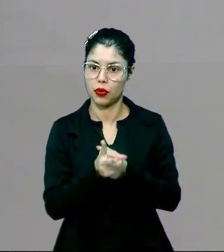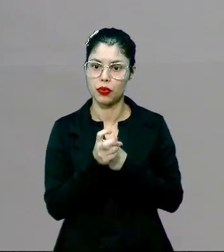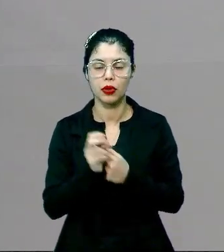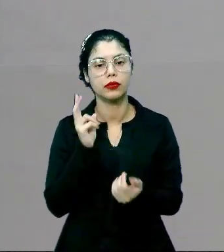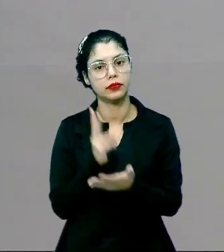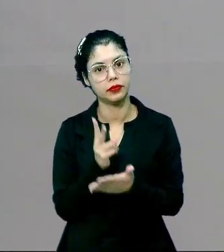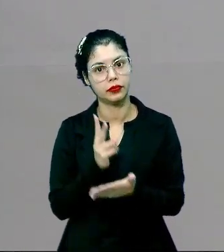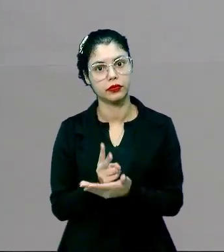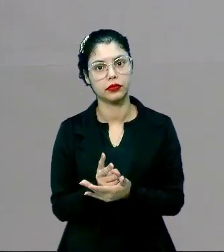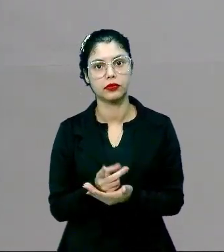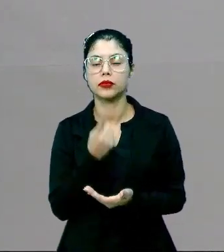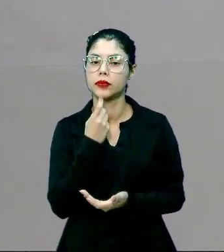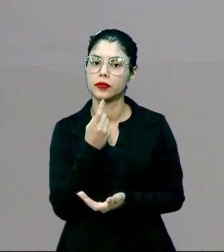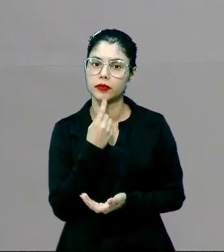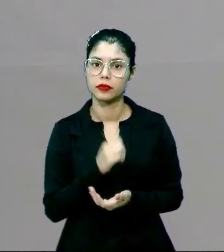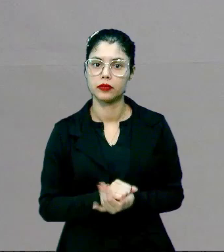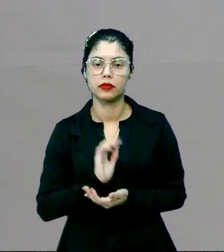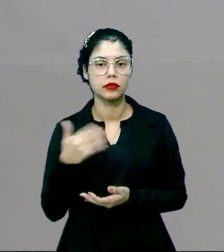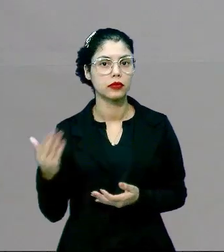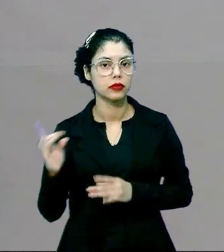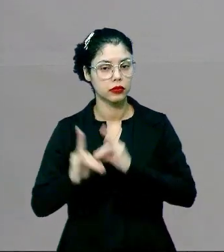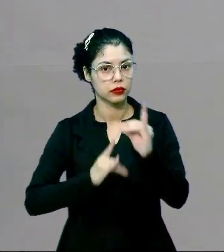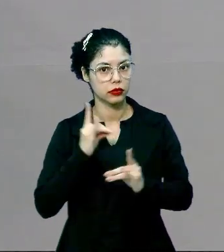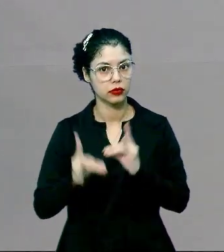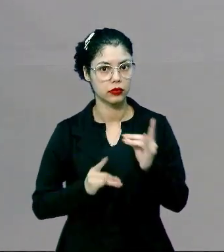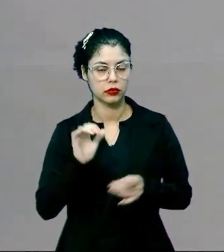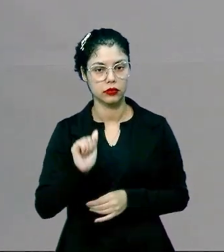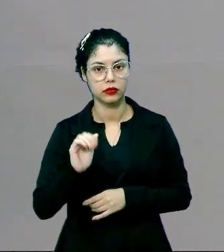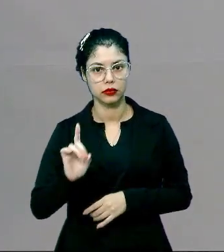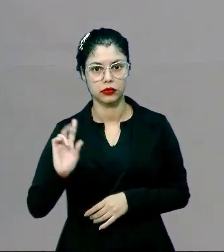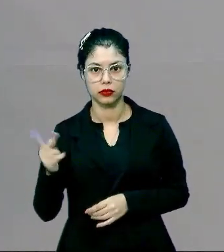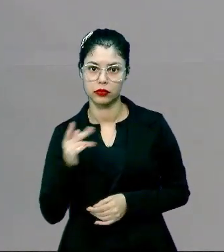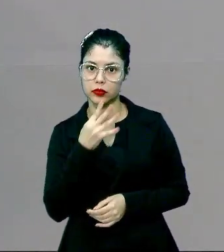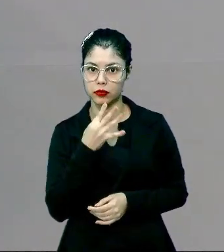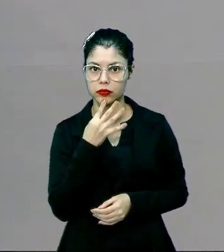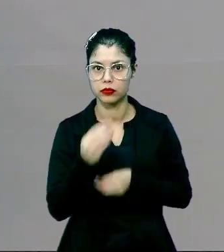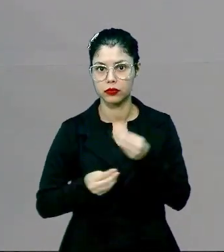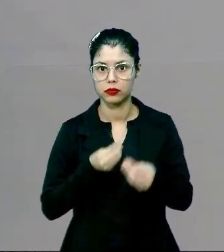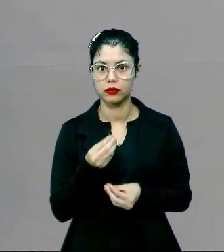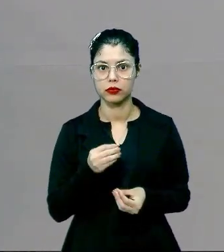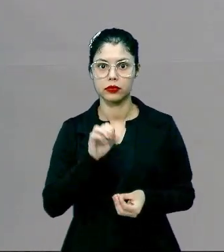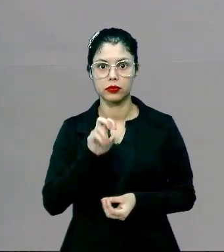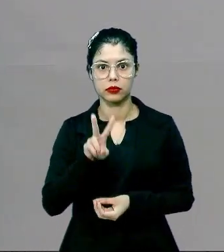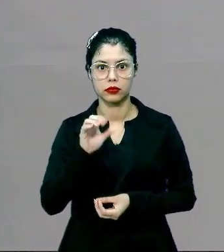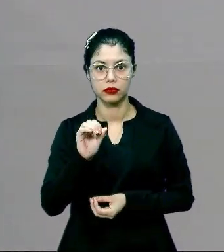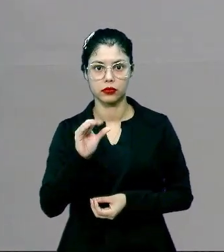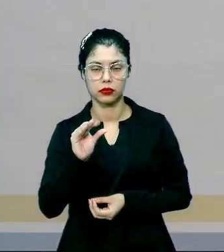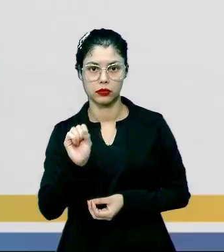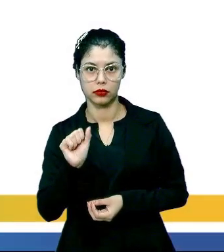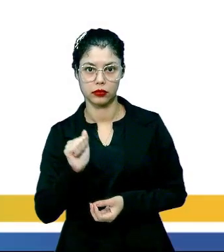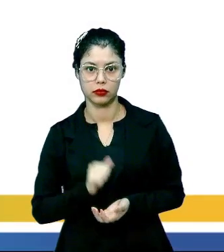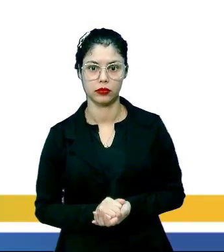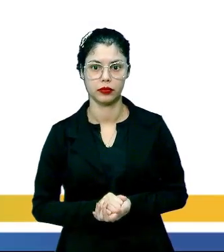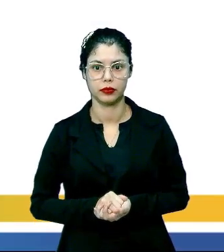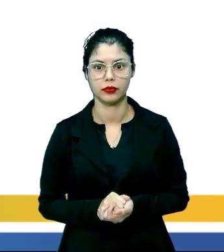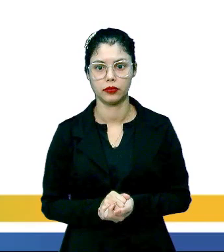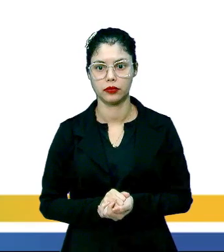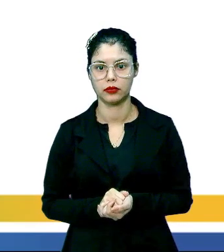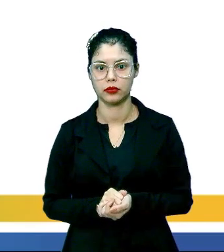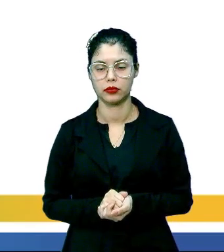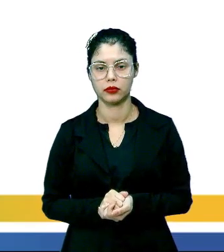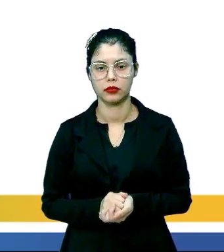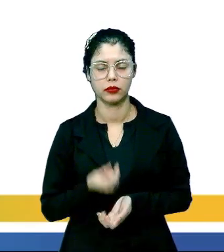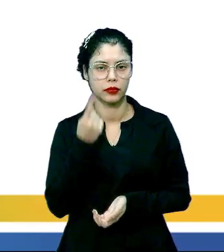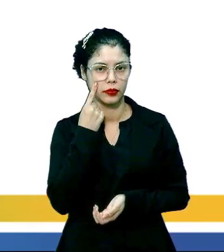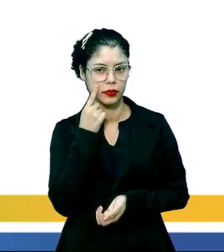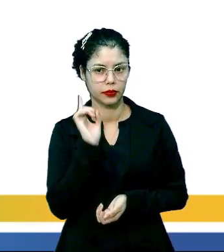de água no seu sangue. Então, qual é o hormônio? ADH, que é conhecido também como vasopressina, tá certo?